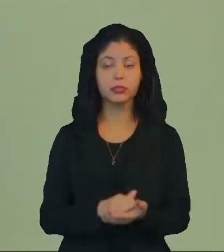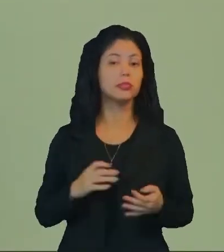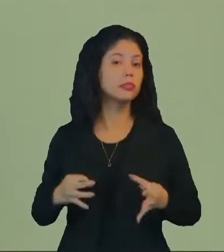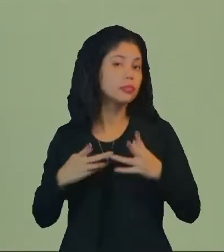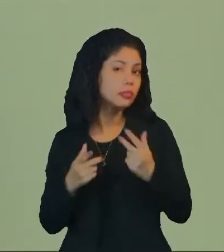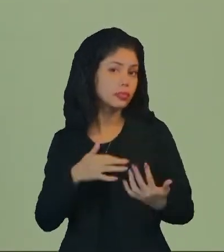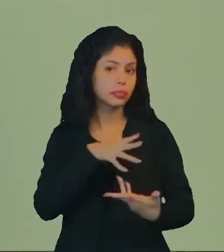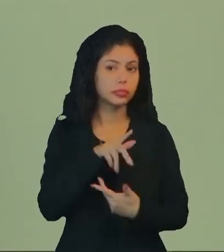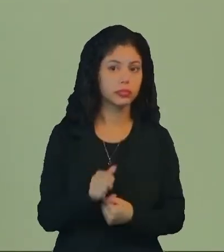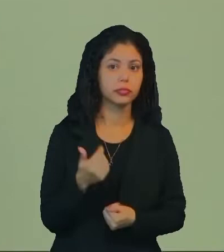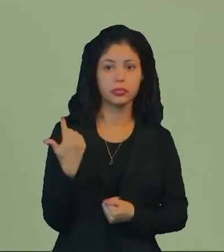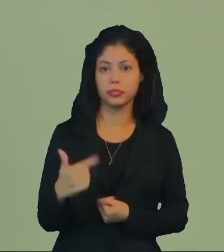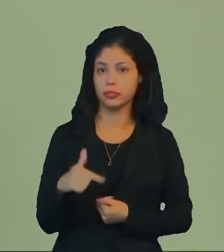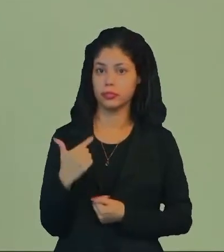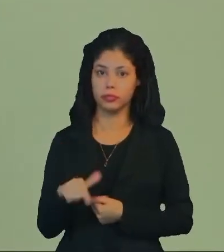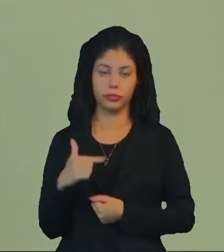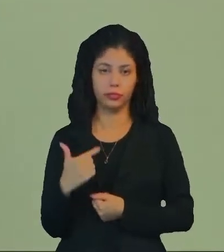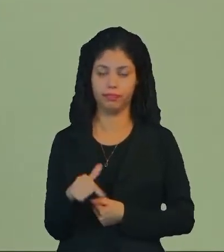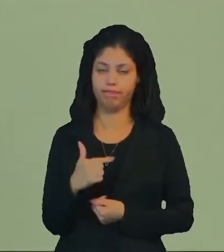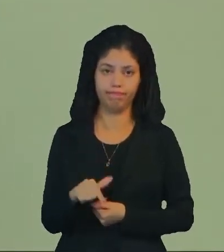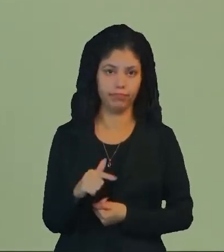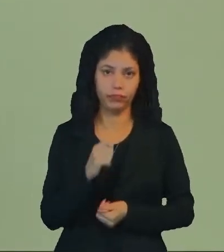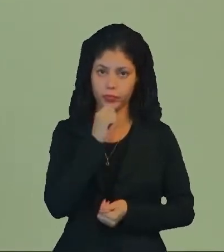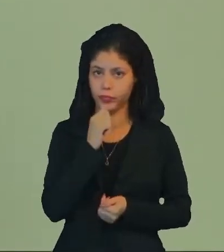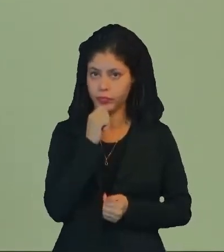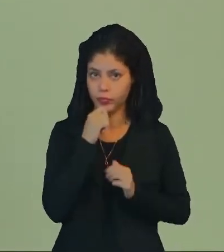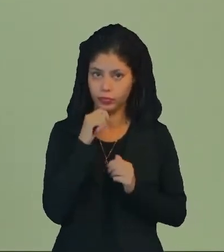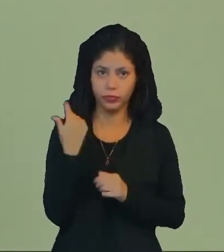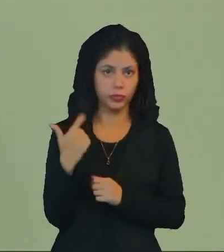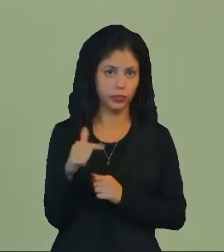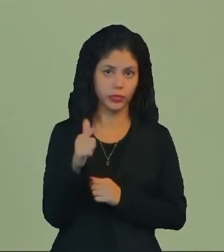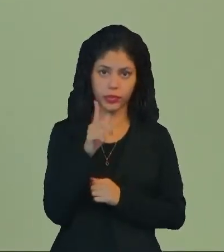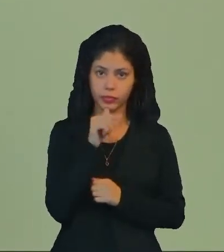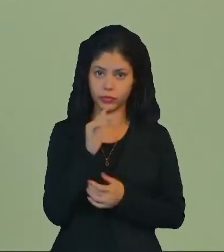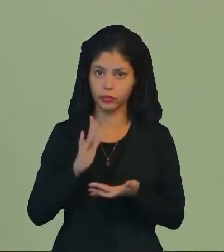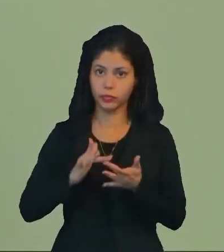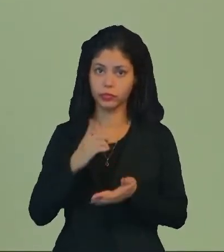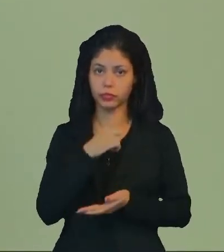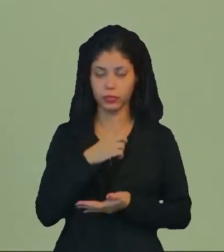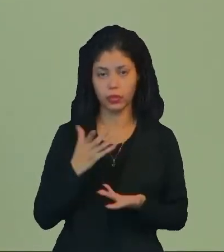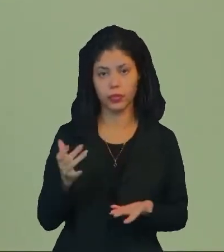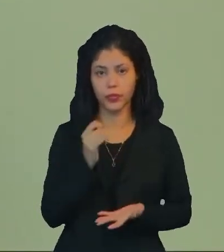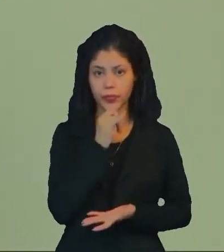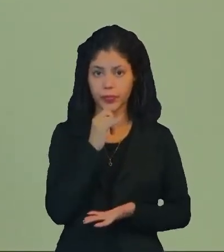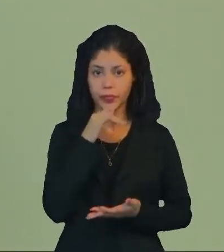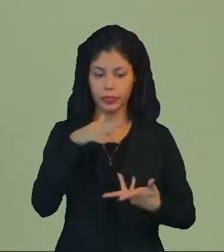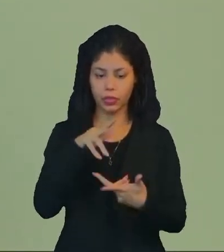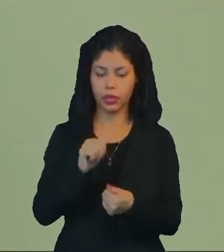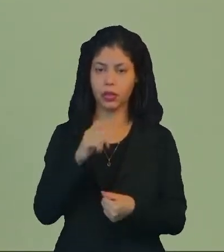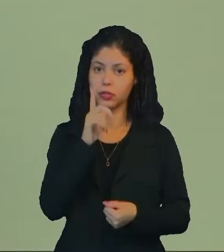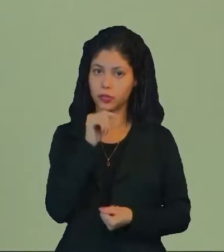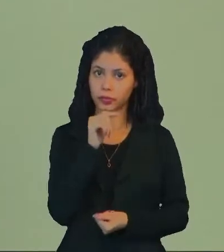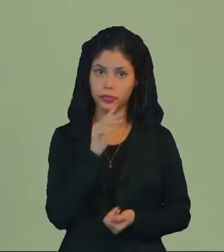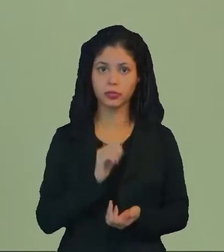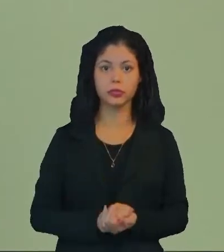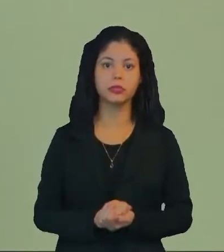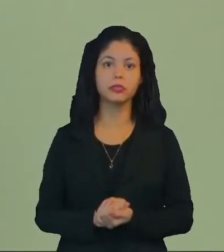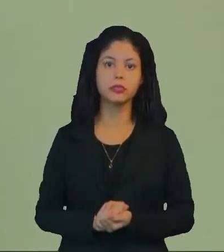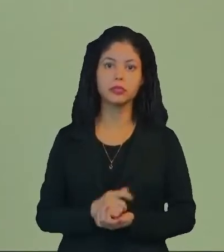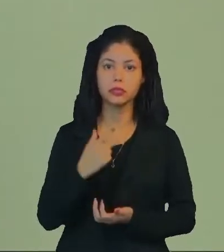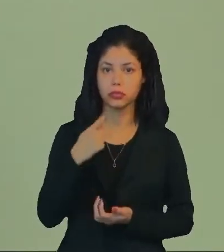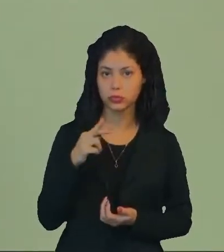Nem todo o planeta da nossa Via Láctea, por exemplo, contém água. Por exemplo, a nossa Terra ela contém água, né,